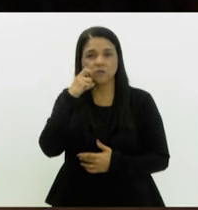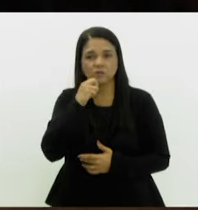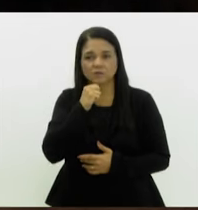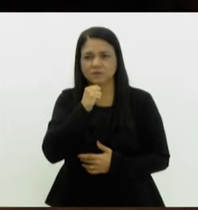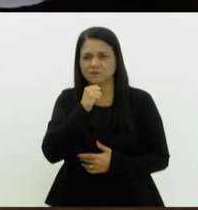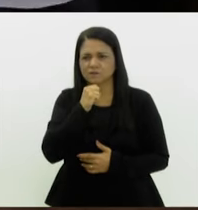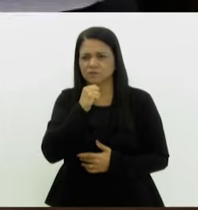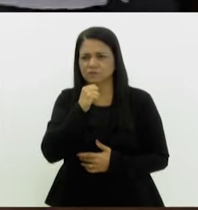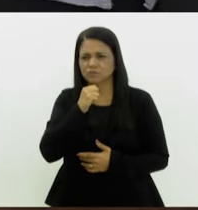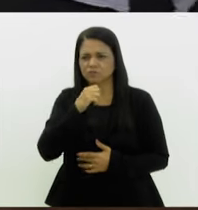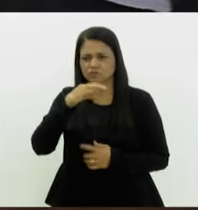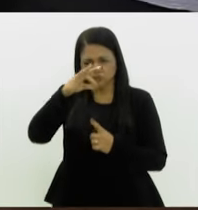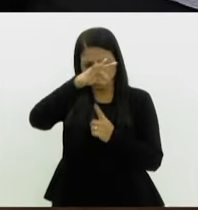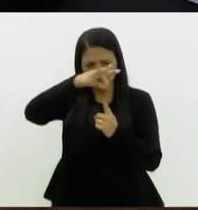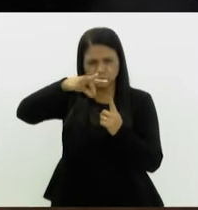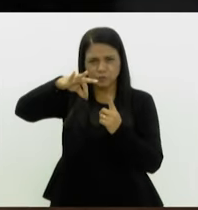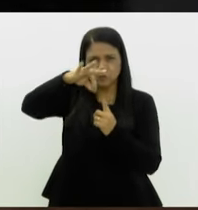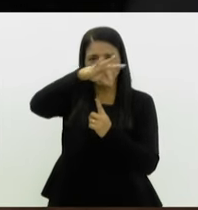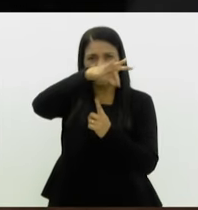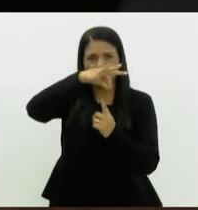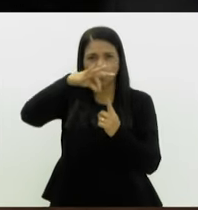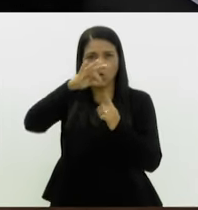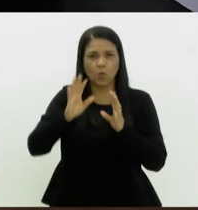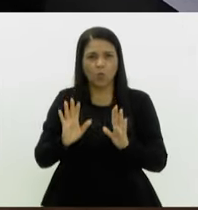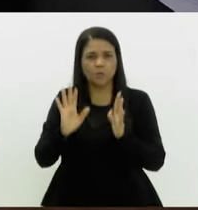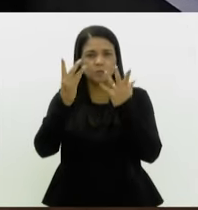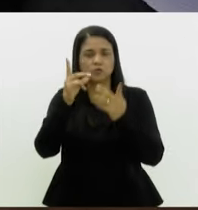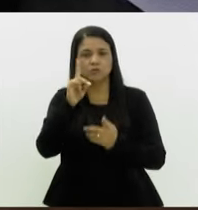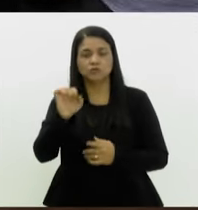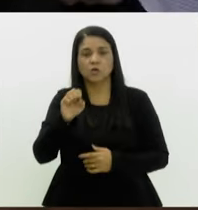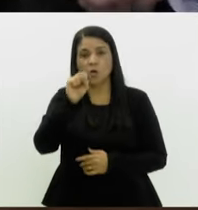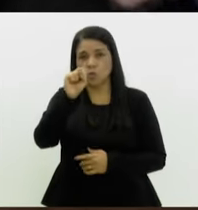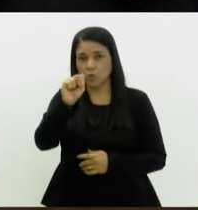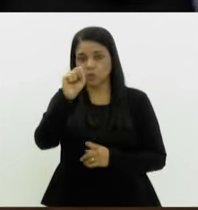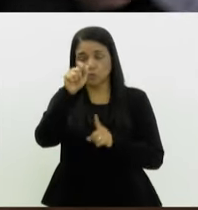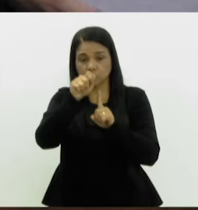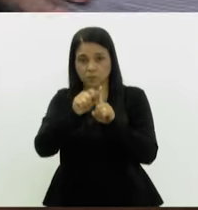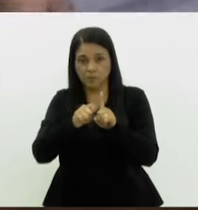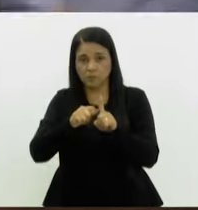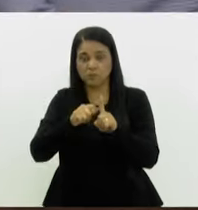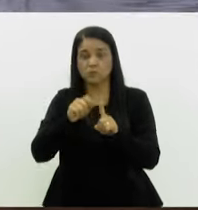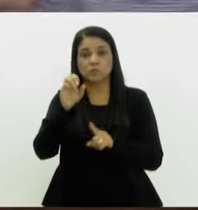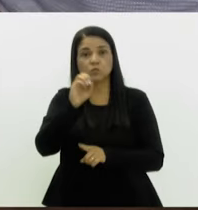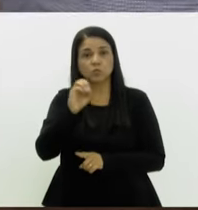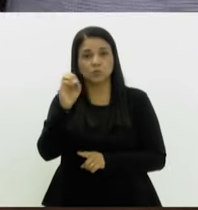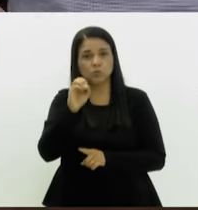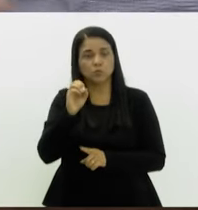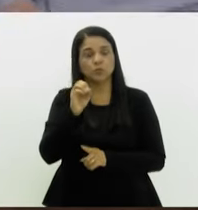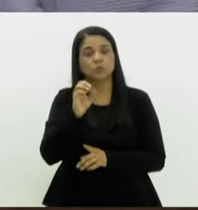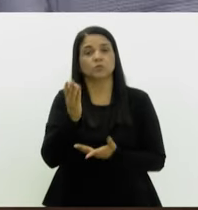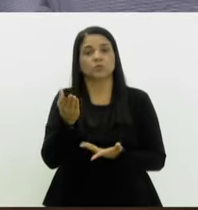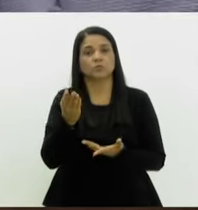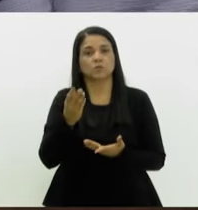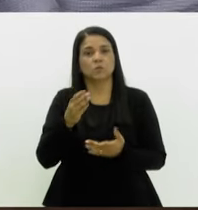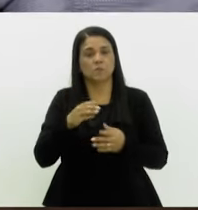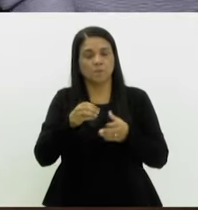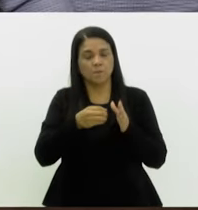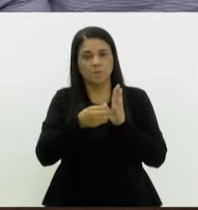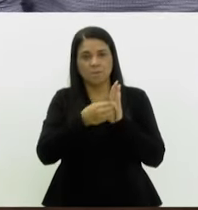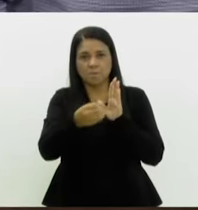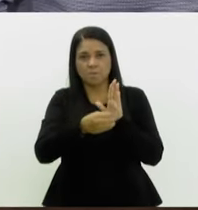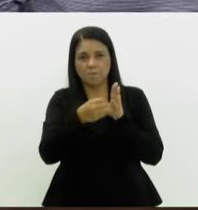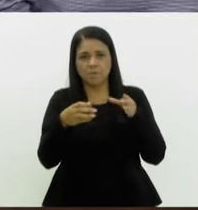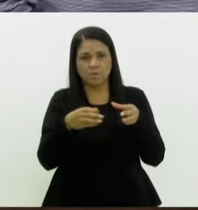espiritual, comemorando no dia 8 de outubro de cada ano. Parecer da Comissão de Constituição